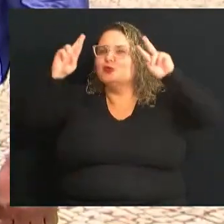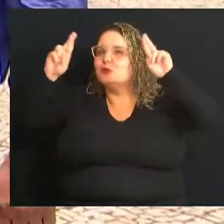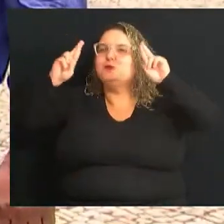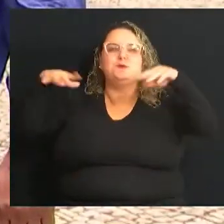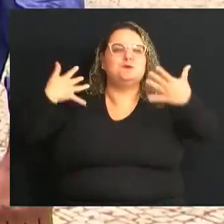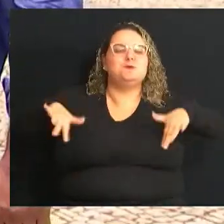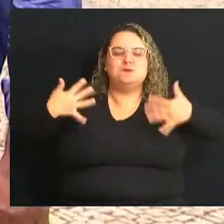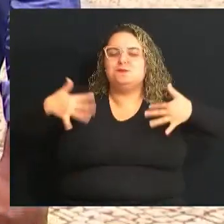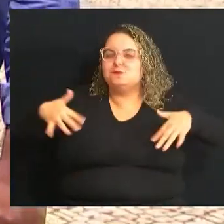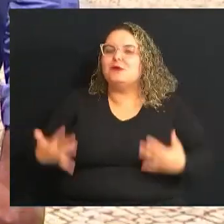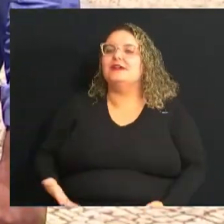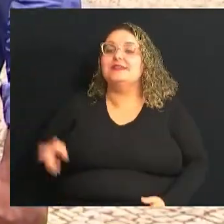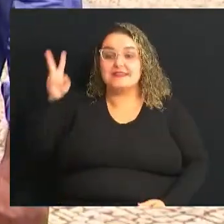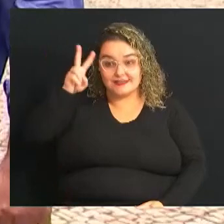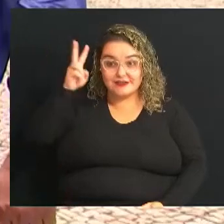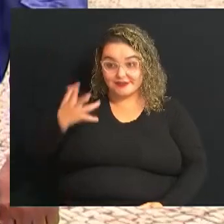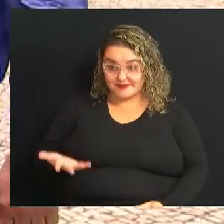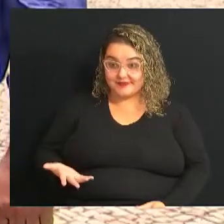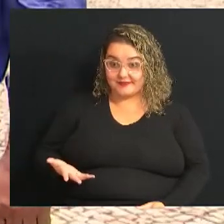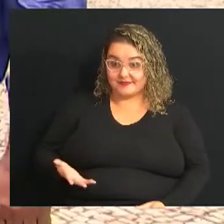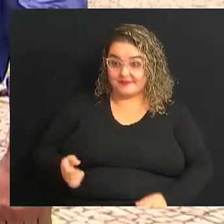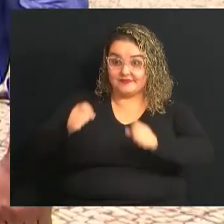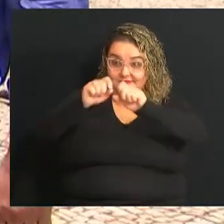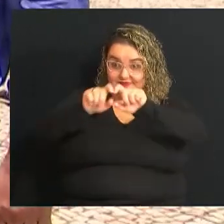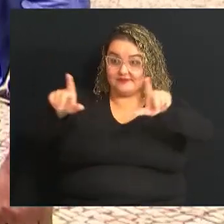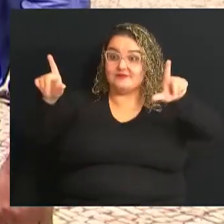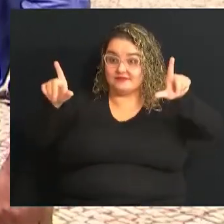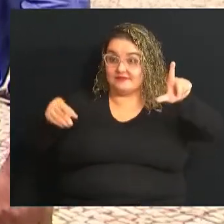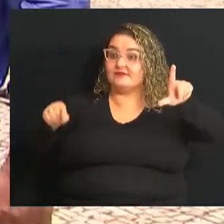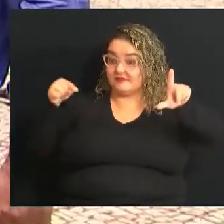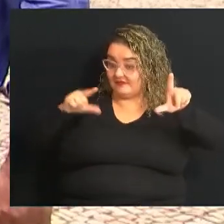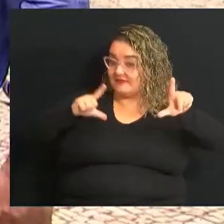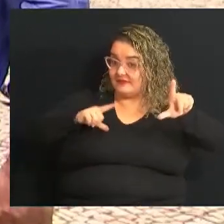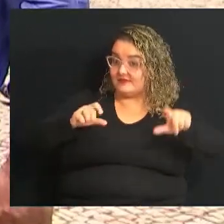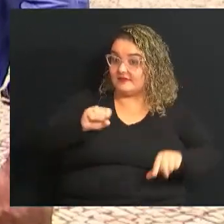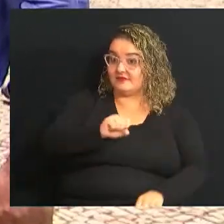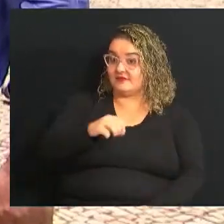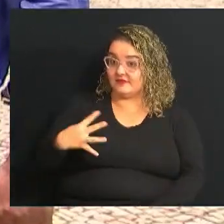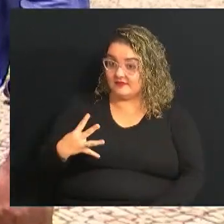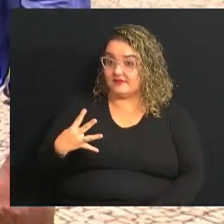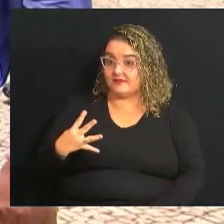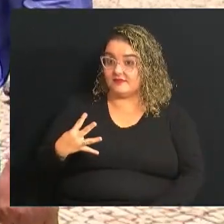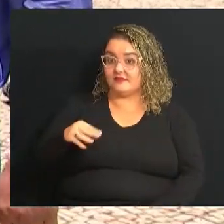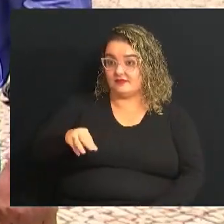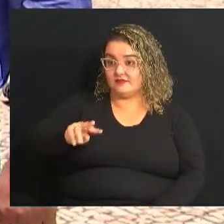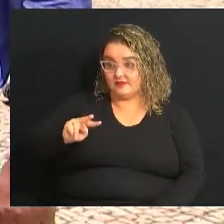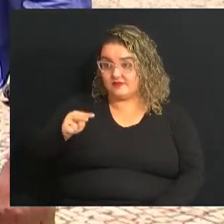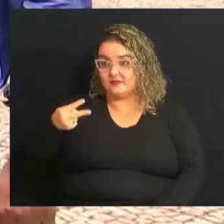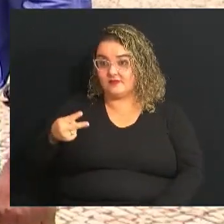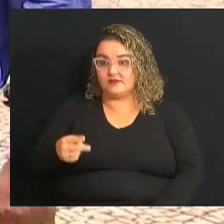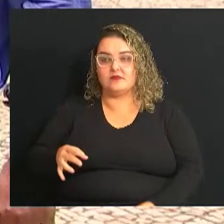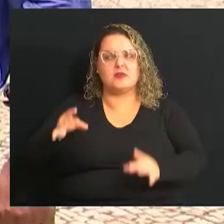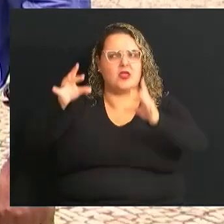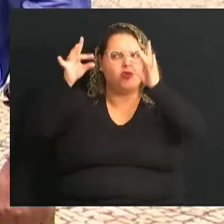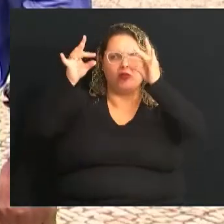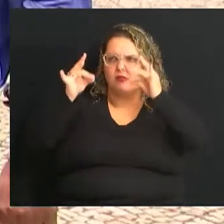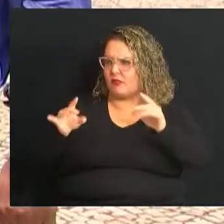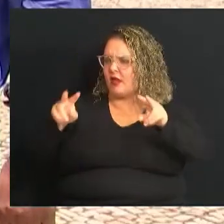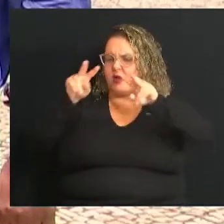contra a Covid-19. Por aqui o centro, então, a gente lembra que o jogo é hoje 4 horas da tarde,